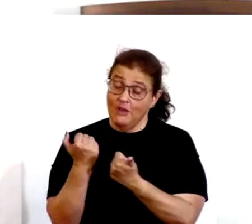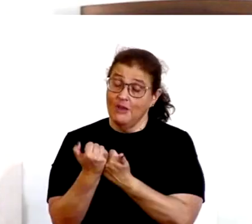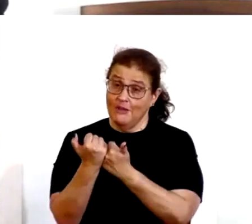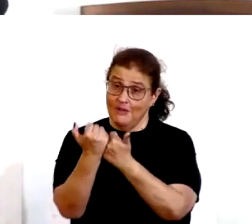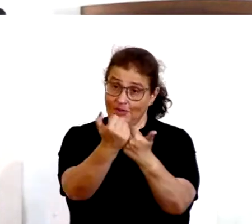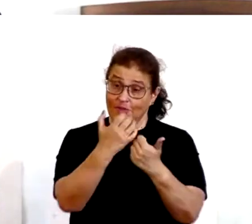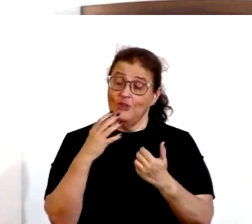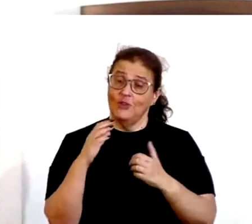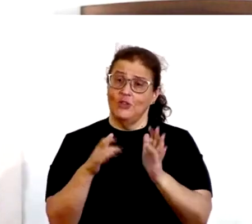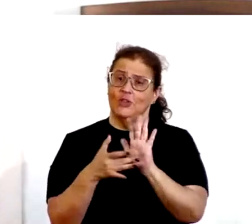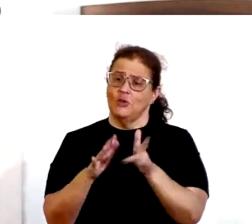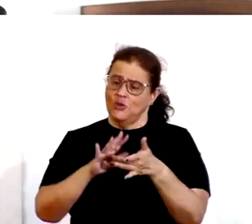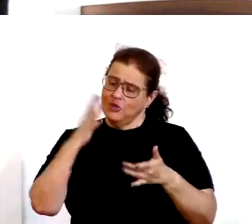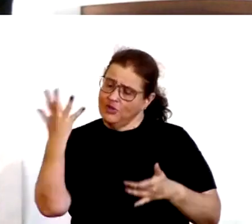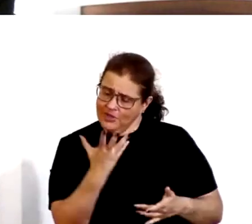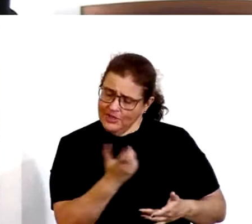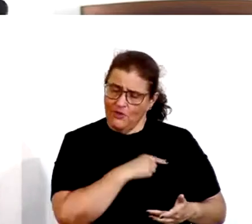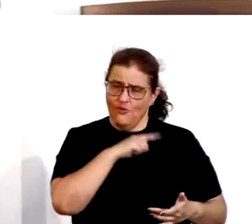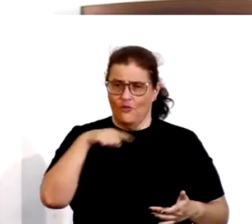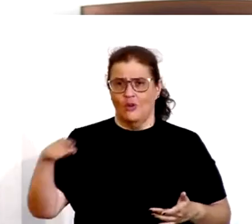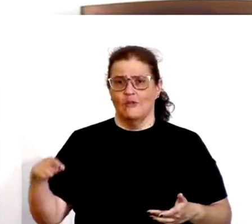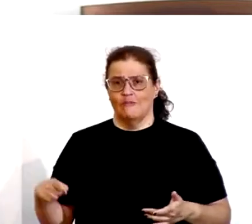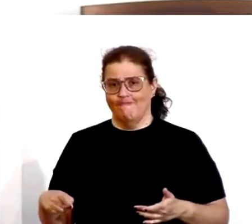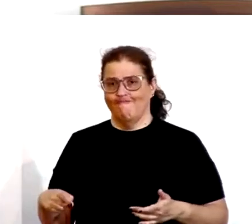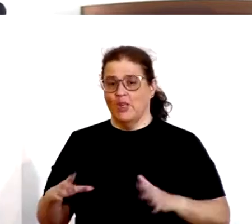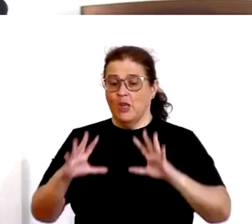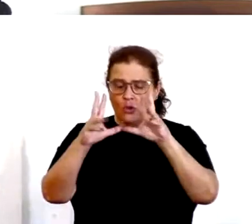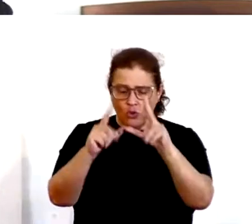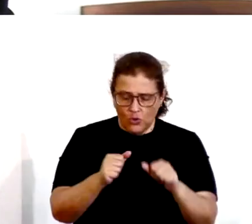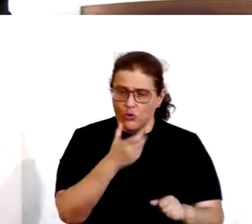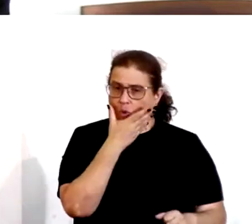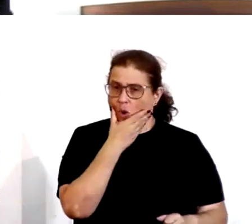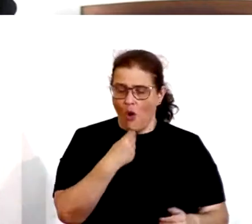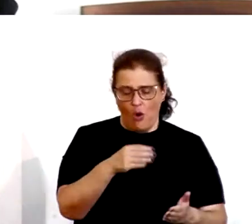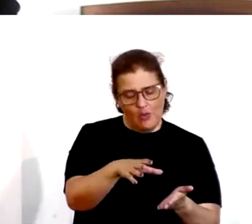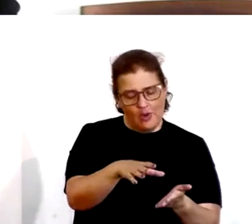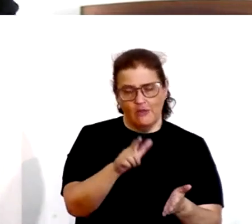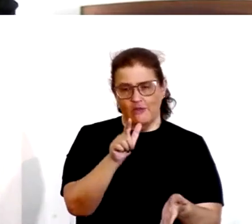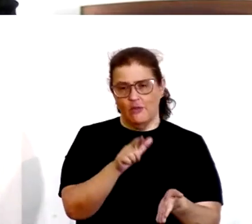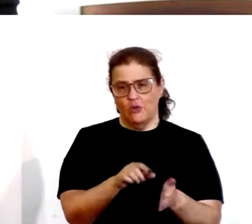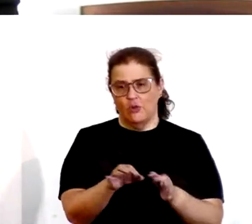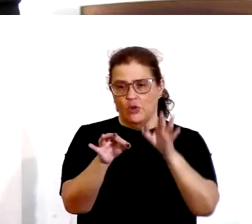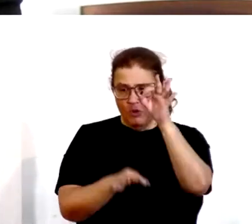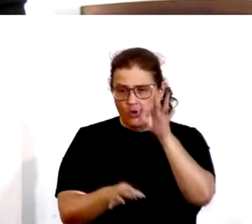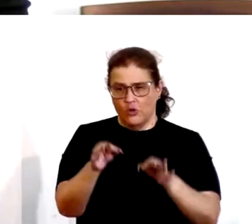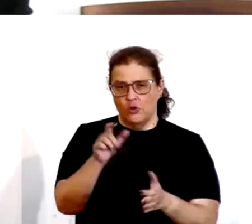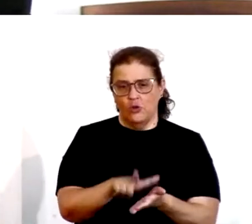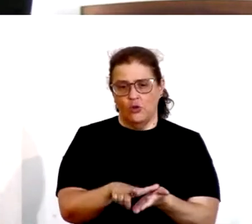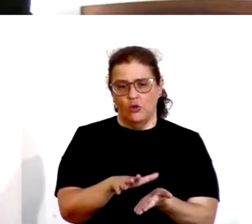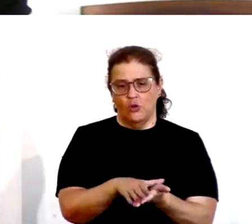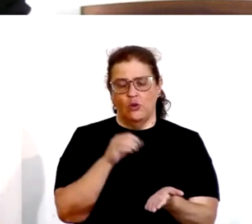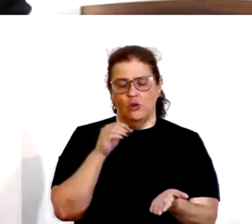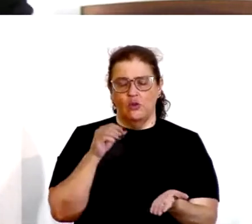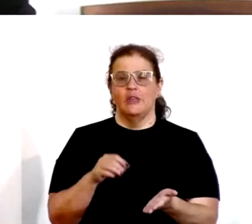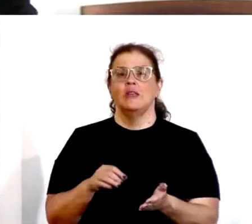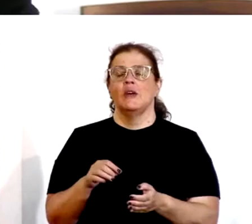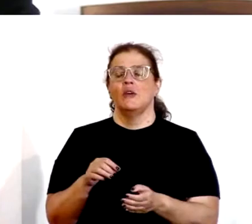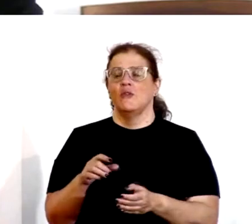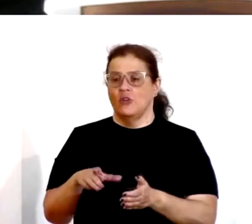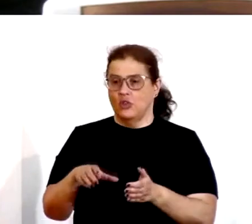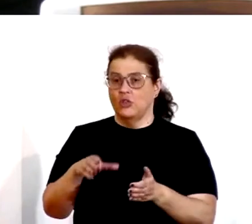em Cristo agora os predestinados terão seu destino determinado na cruz do